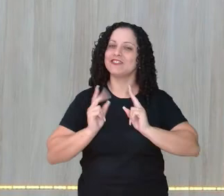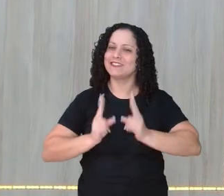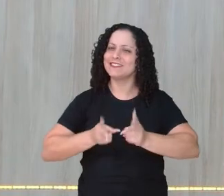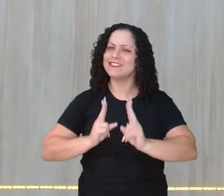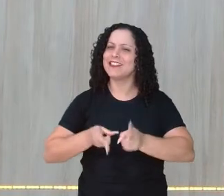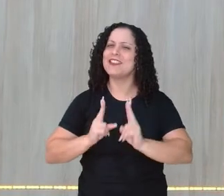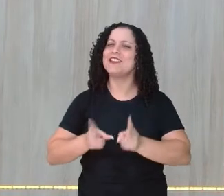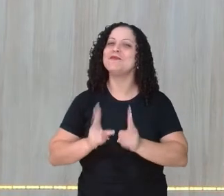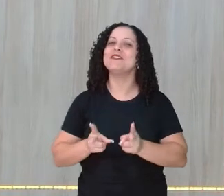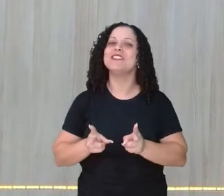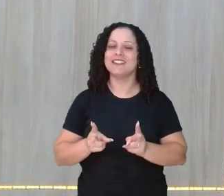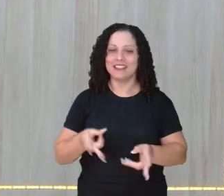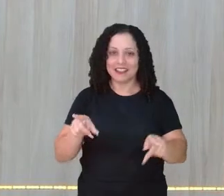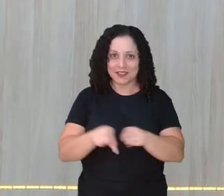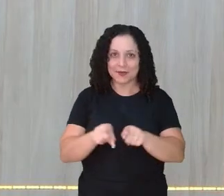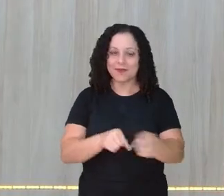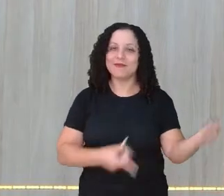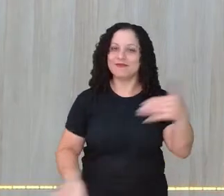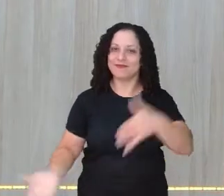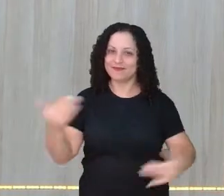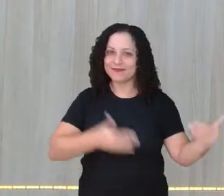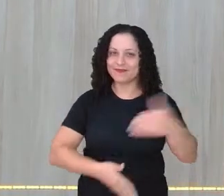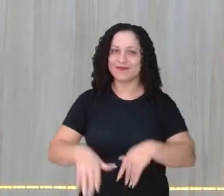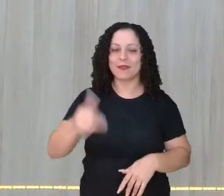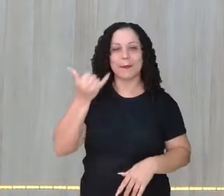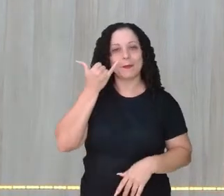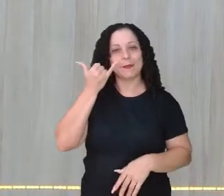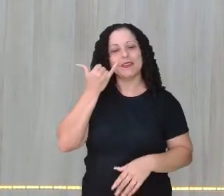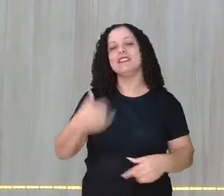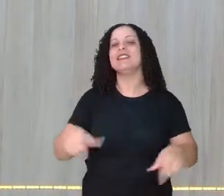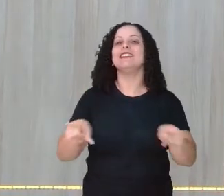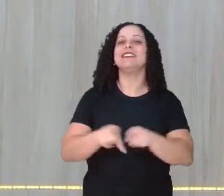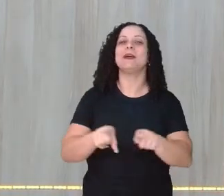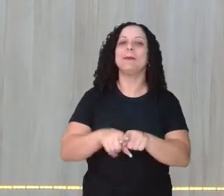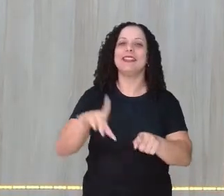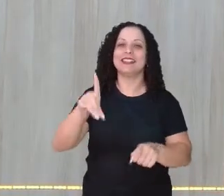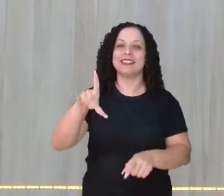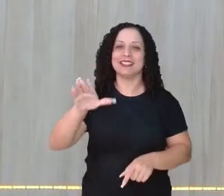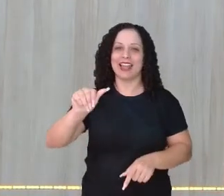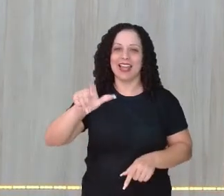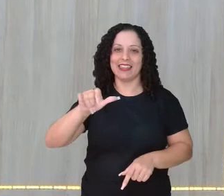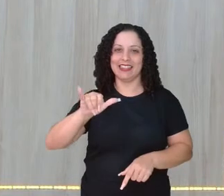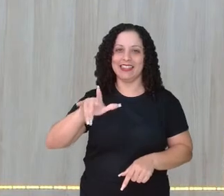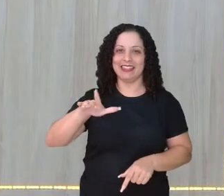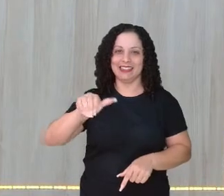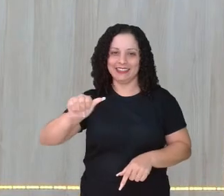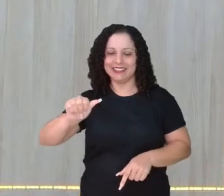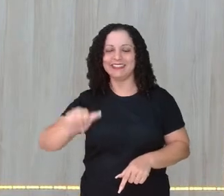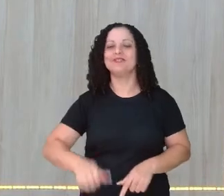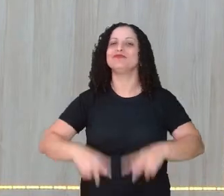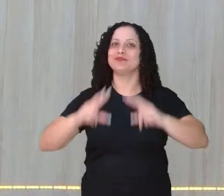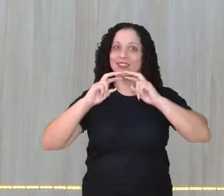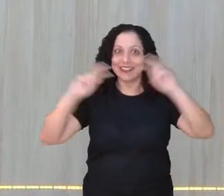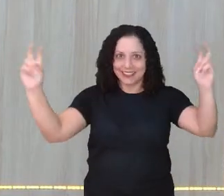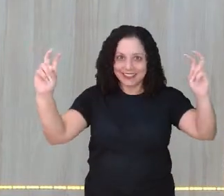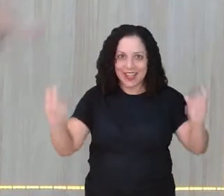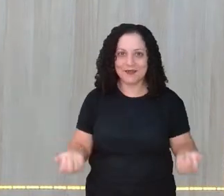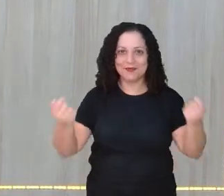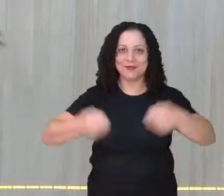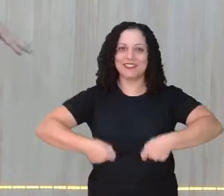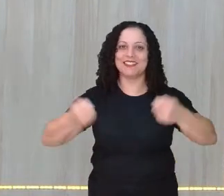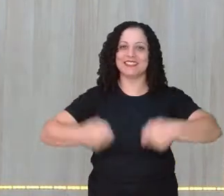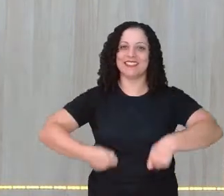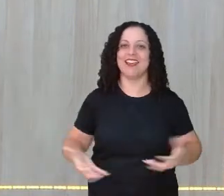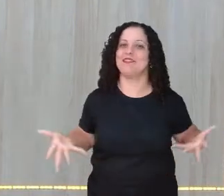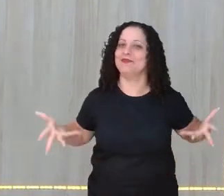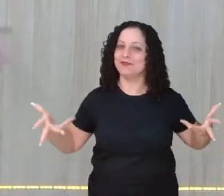Billy? A Dalila vai buscar a Dalila. A Dalila, qualquer coisa eu grito, certo? Minha